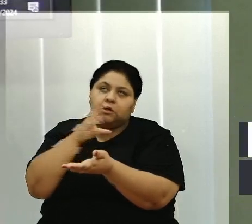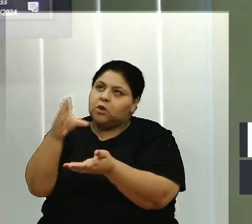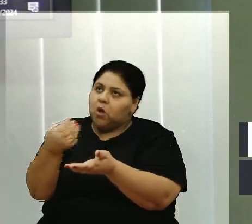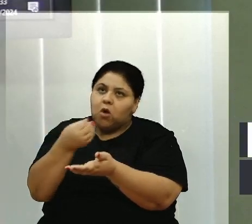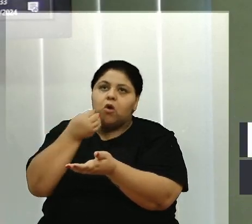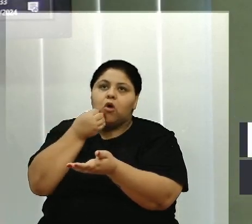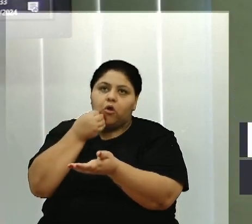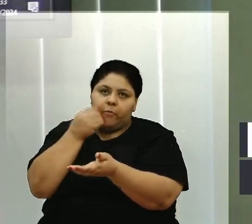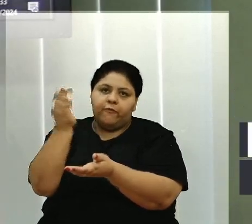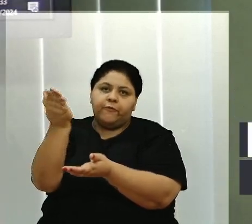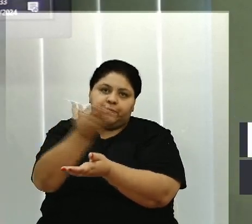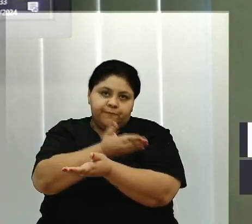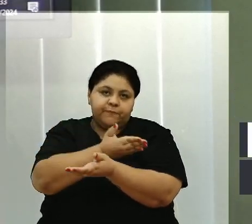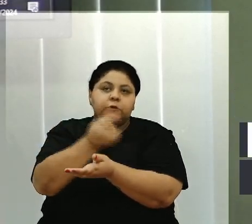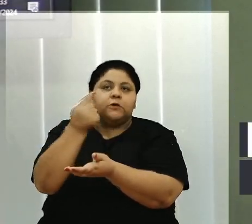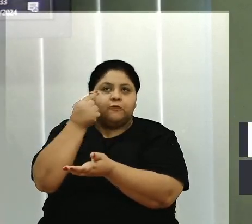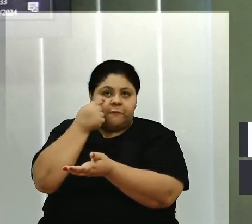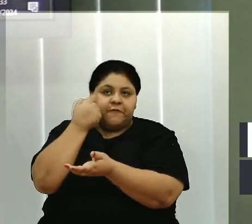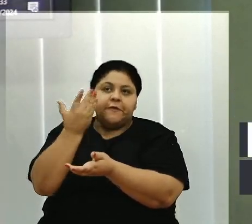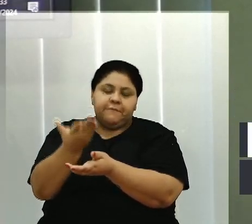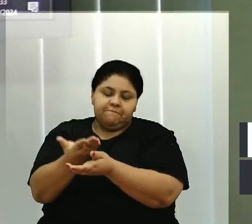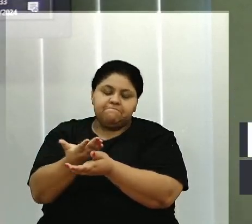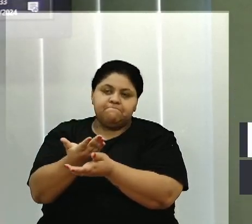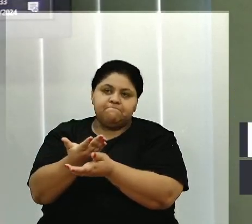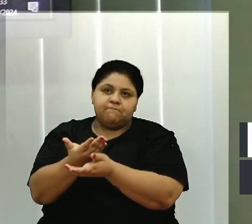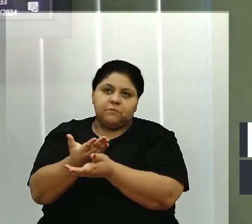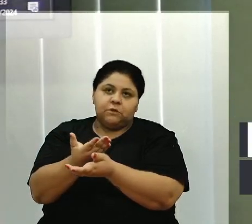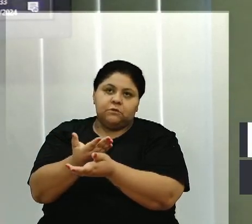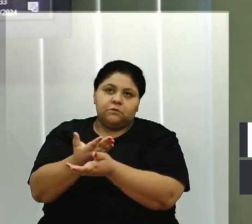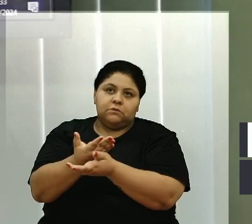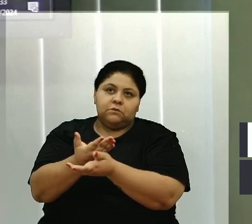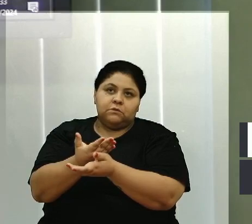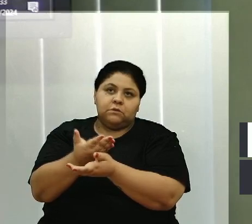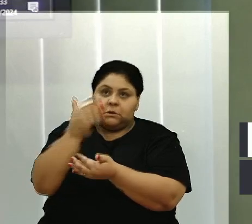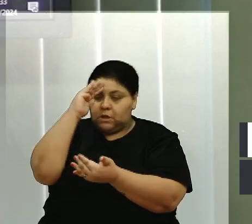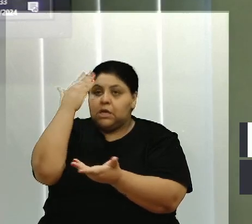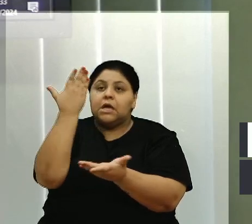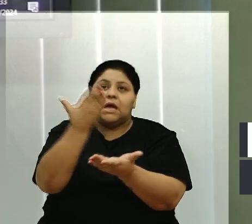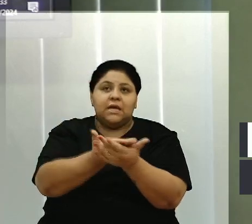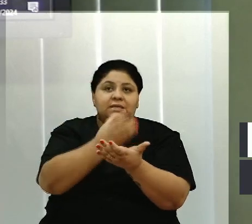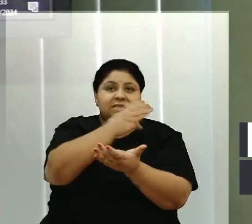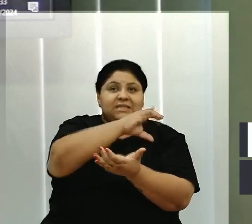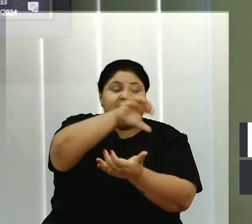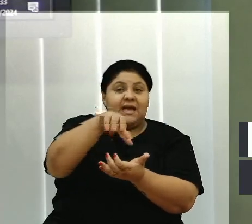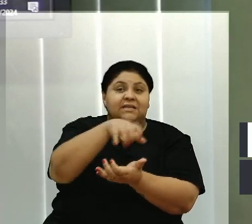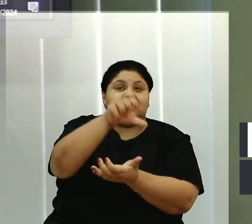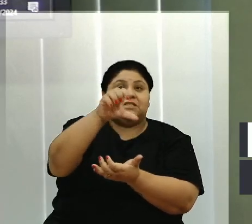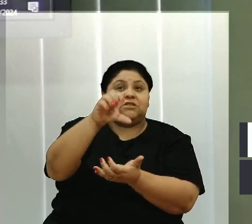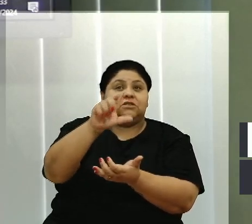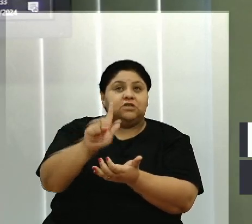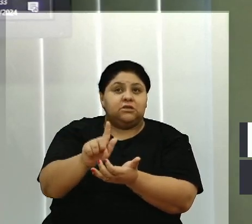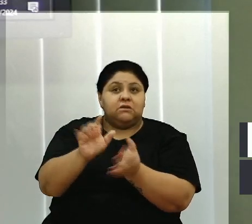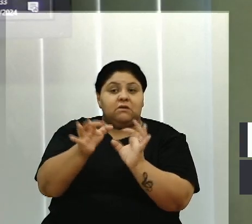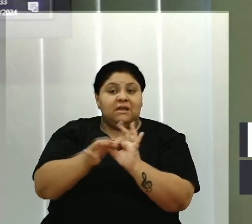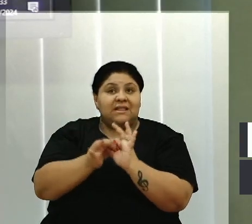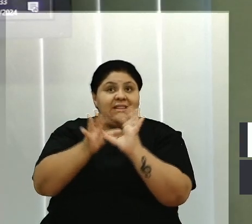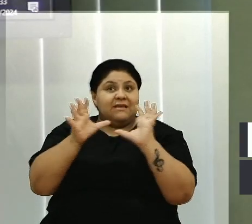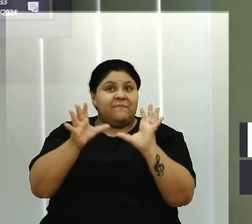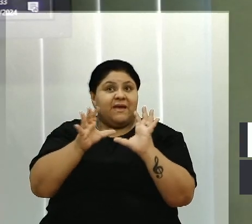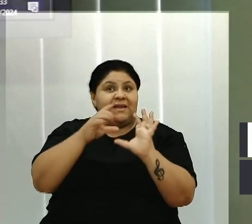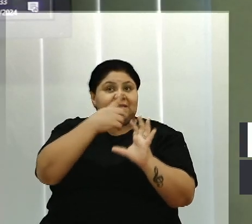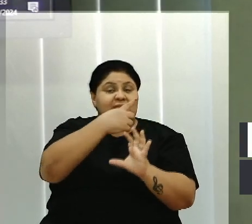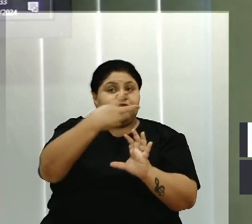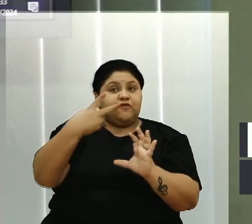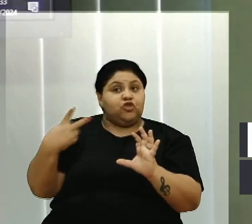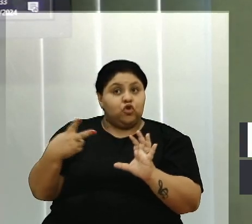que vocês vão ver que se, claro, apostamos ali que a CSG desobstrua 122 o quanto